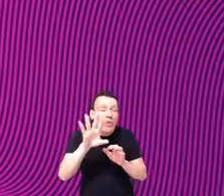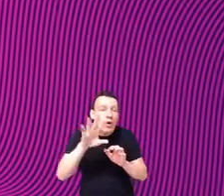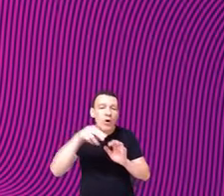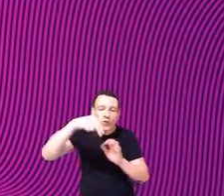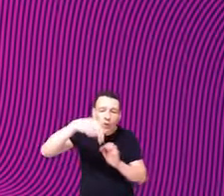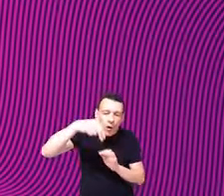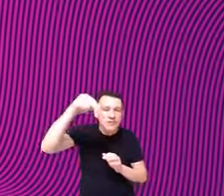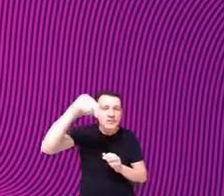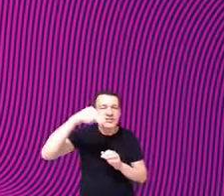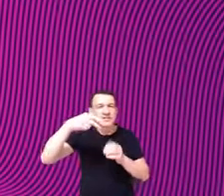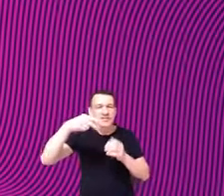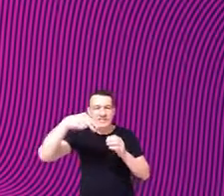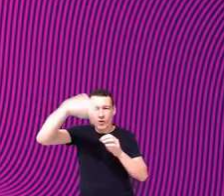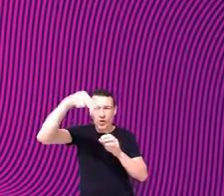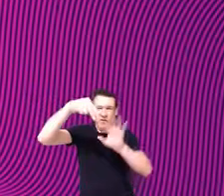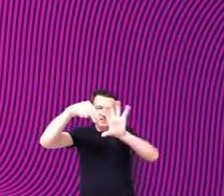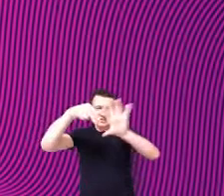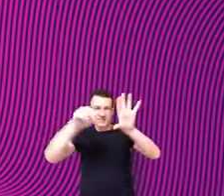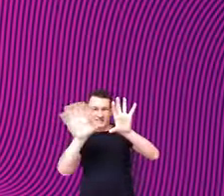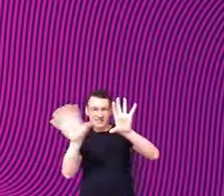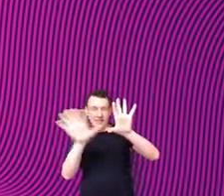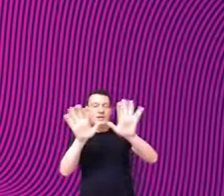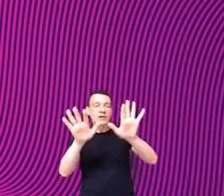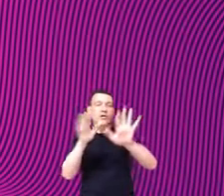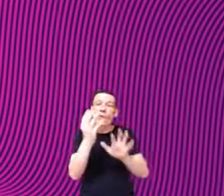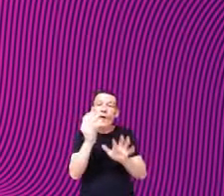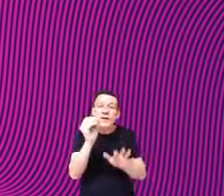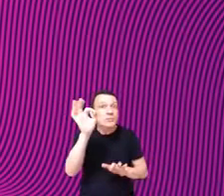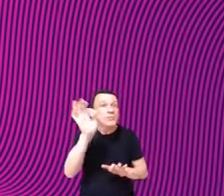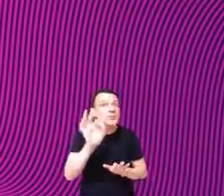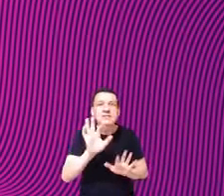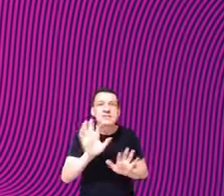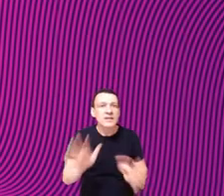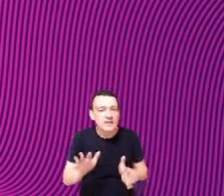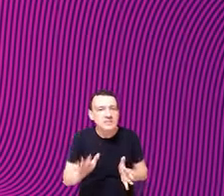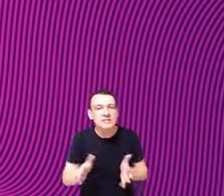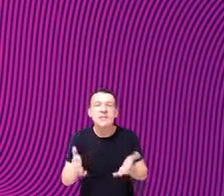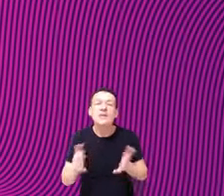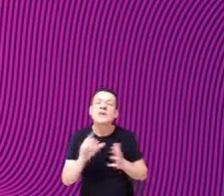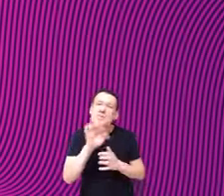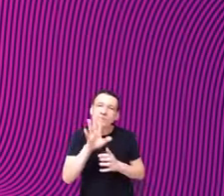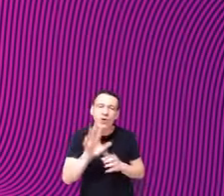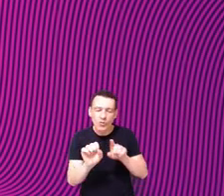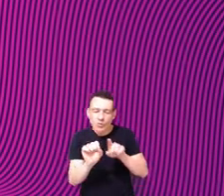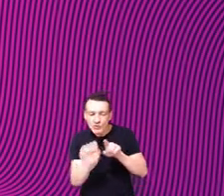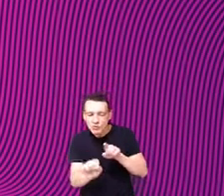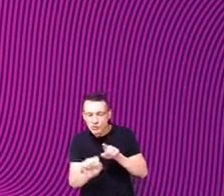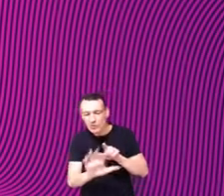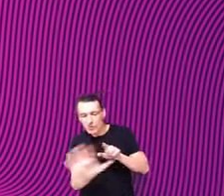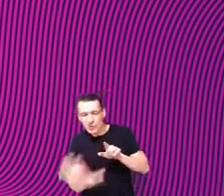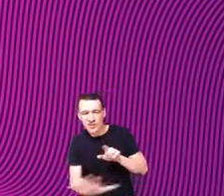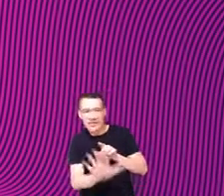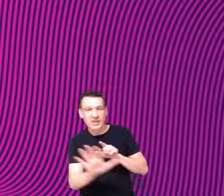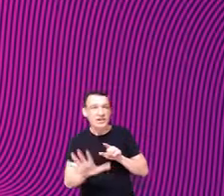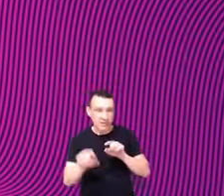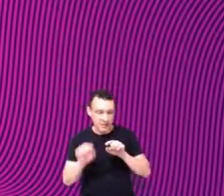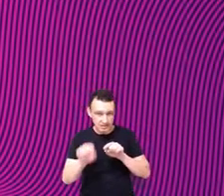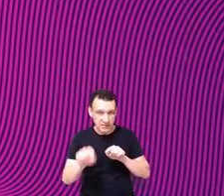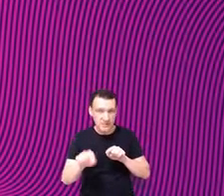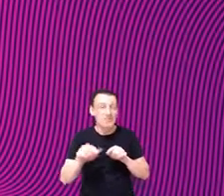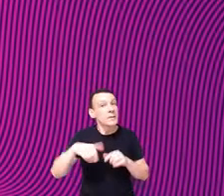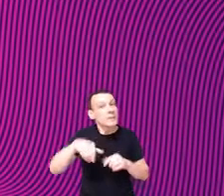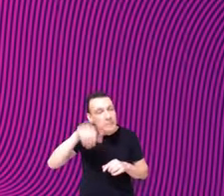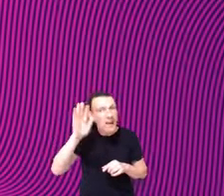40%. Só mesmo na região sudeste é que a gente fica um pouco mais, vamos dizer assim, conscientes do que